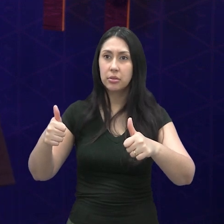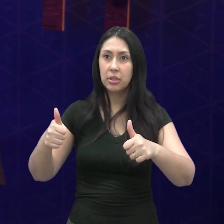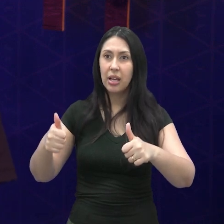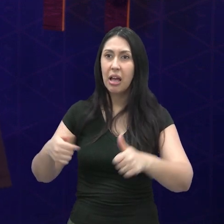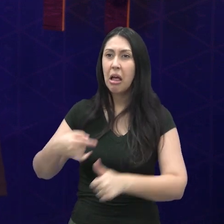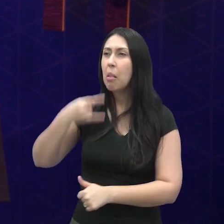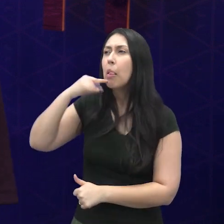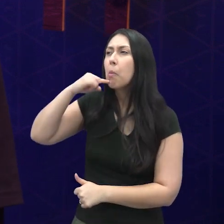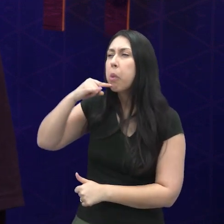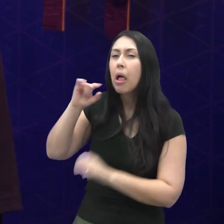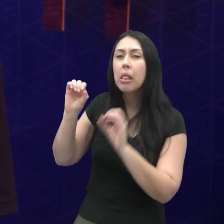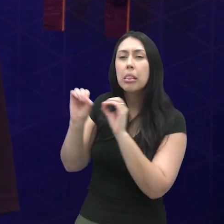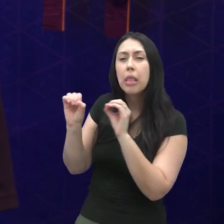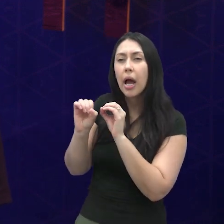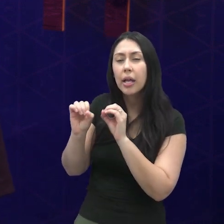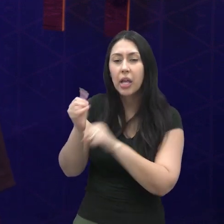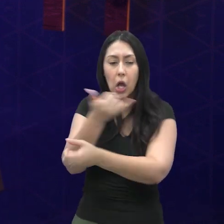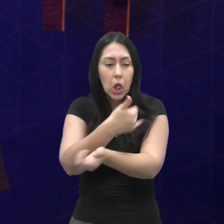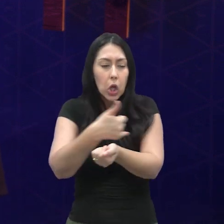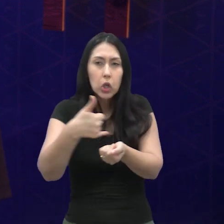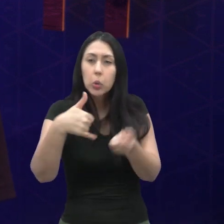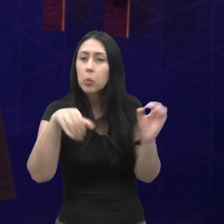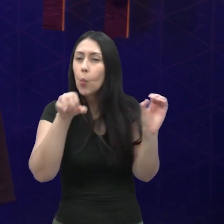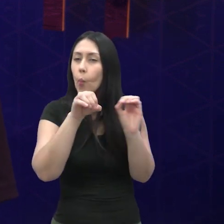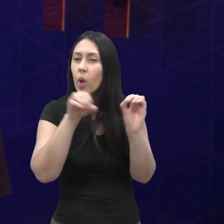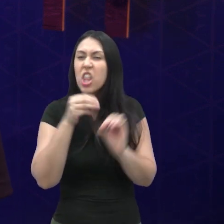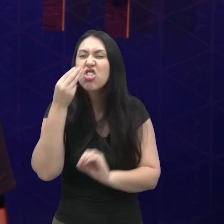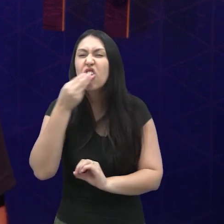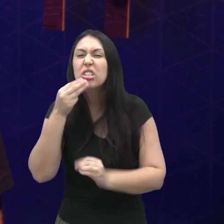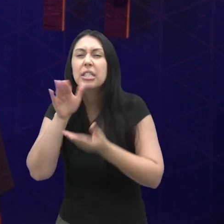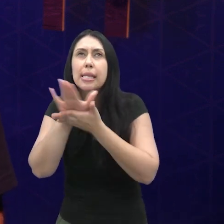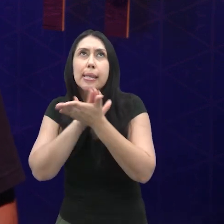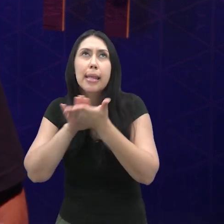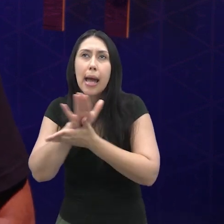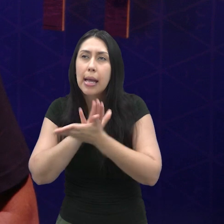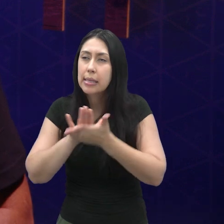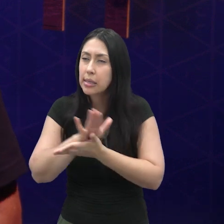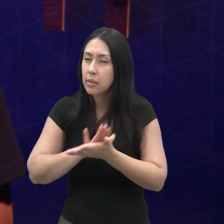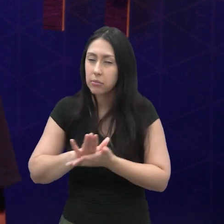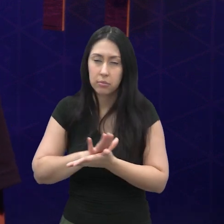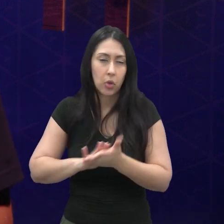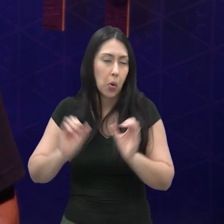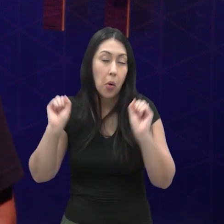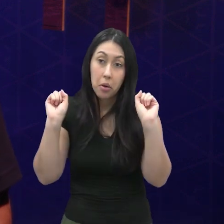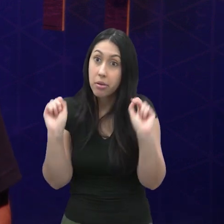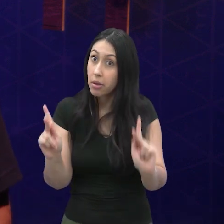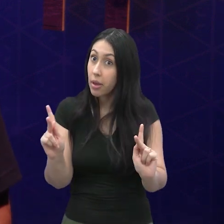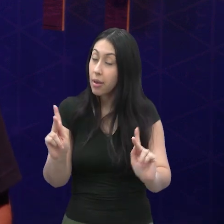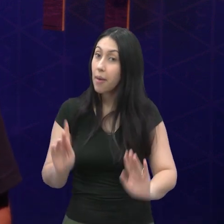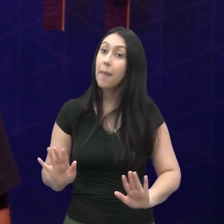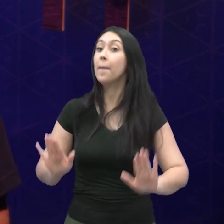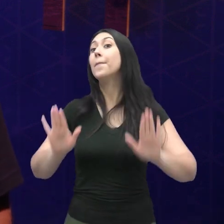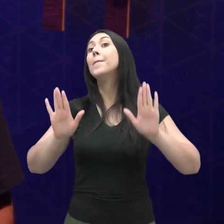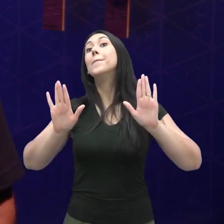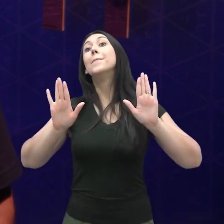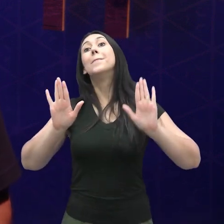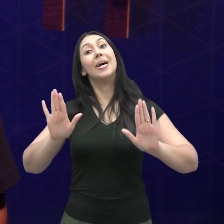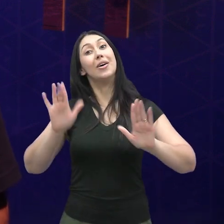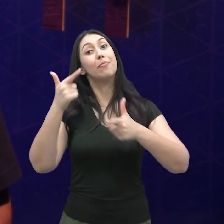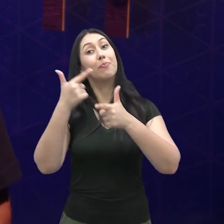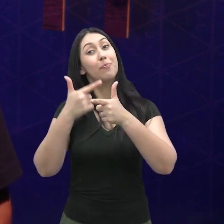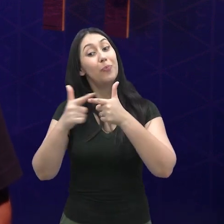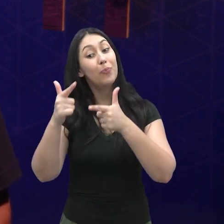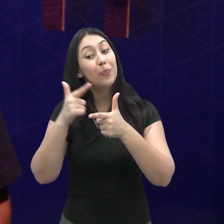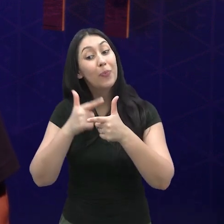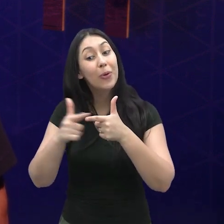Não ingerir bebidas alcoólicas, não comer gorduras ou doces, até aí tudo bem também. Então, aí ok, aí